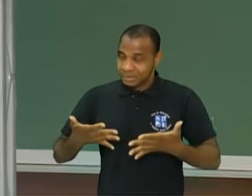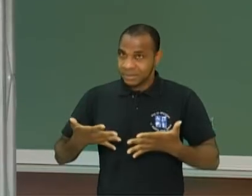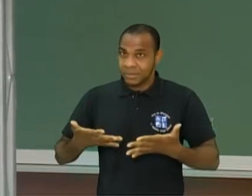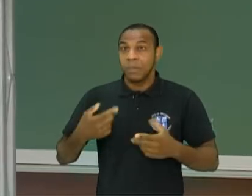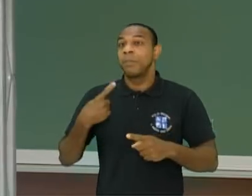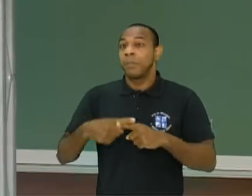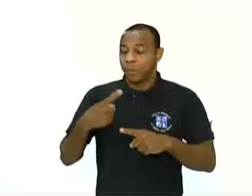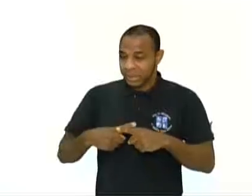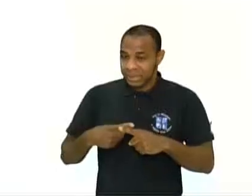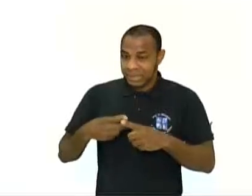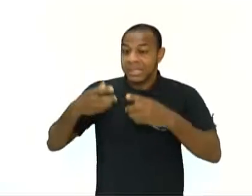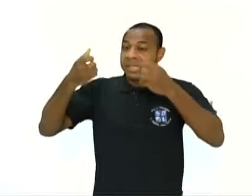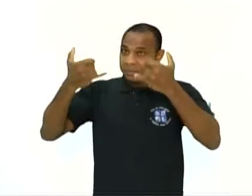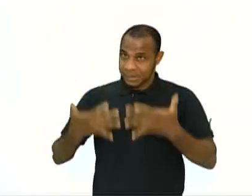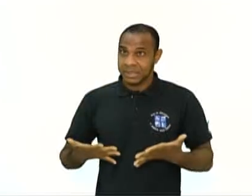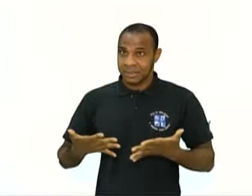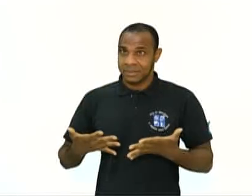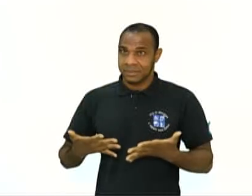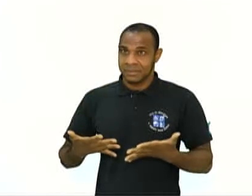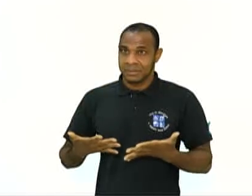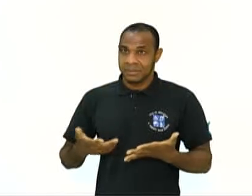tempinho aí para você.